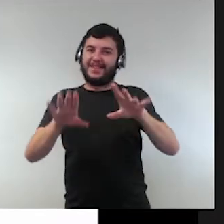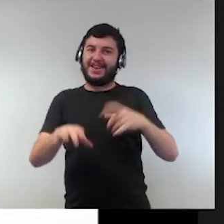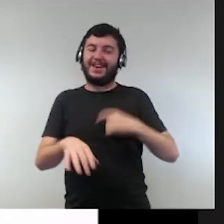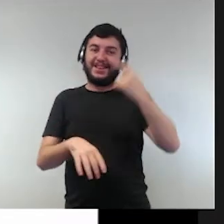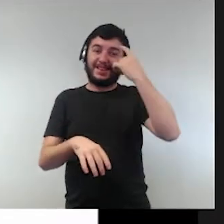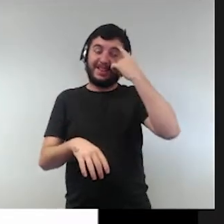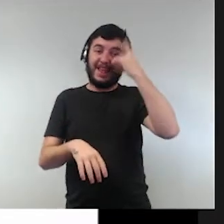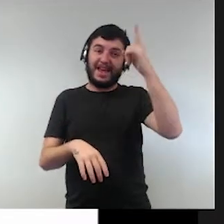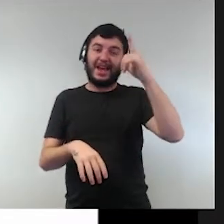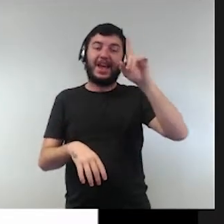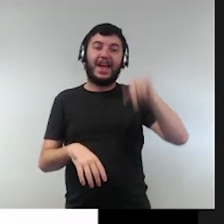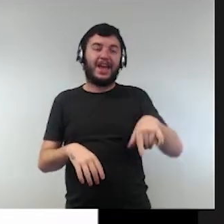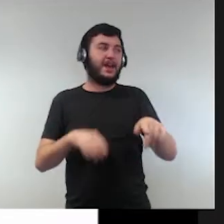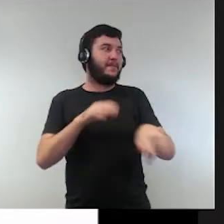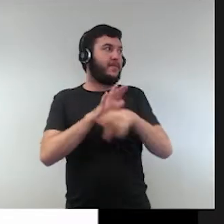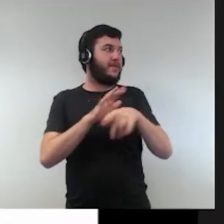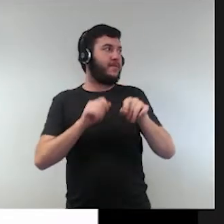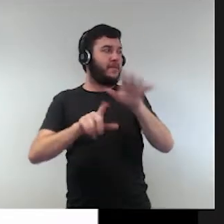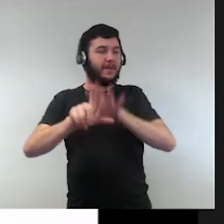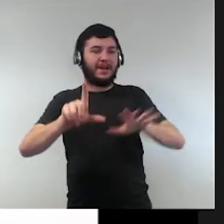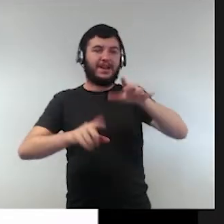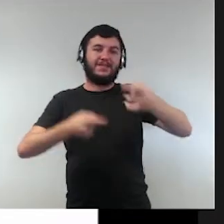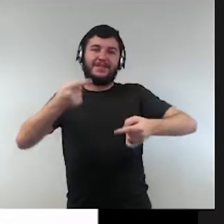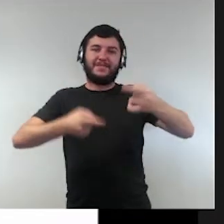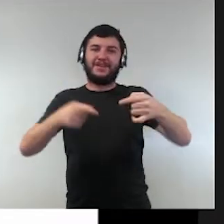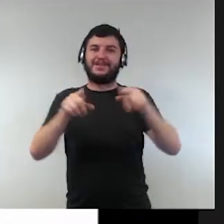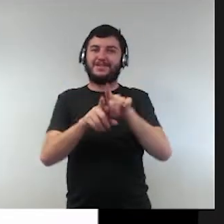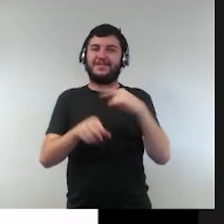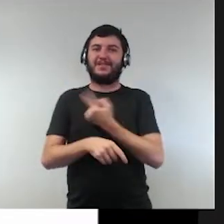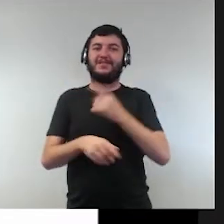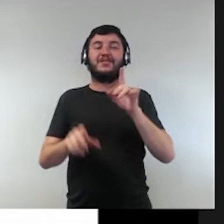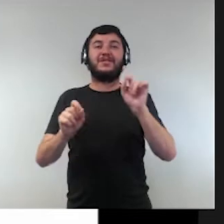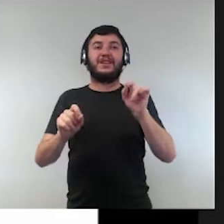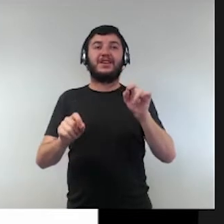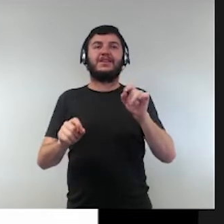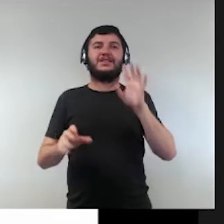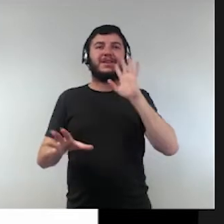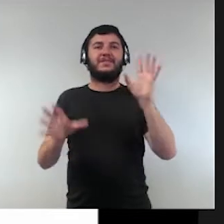que deve acontecer entre os condôminos, principalmente